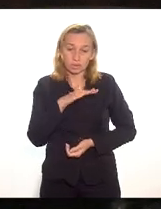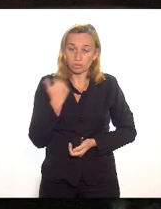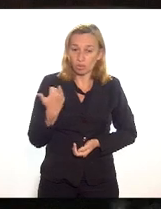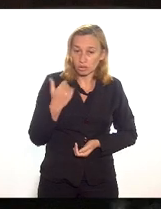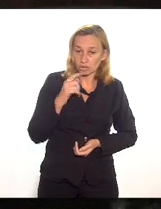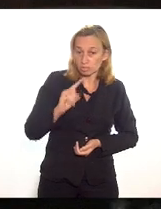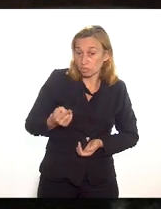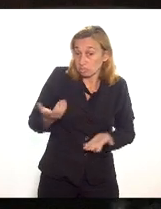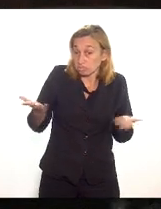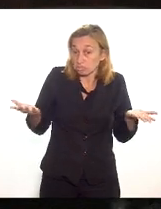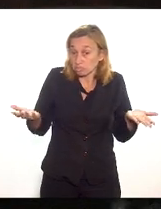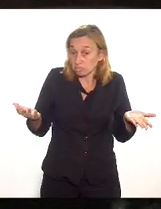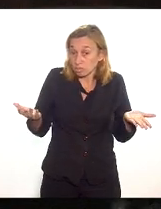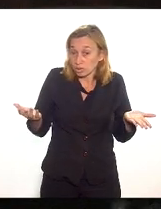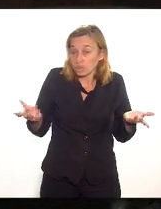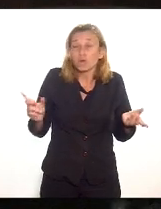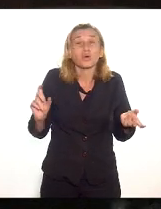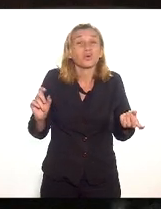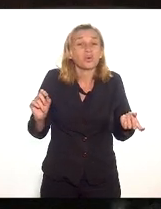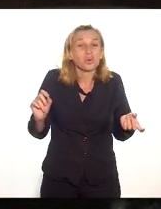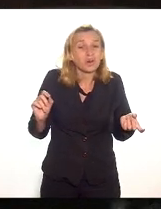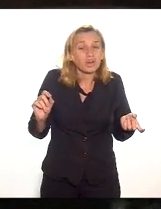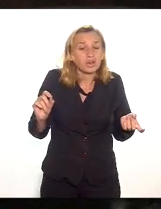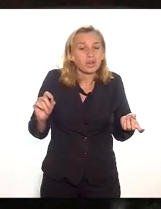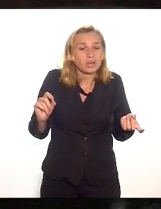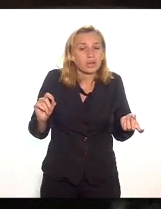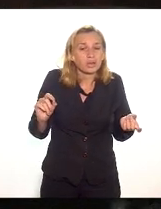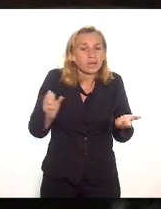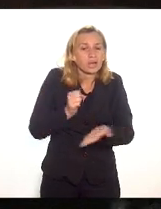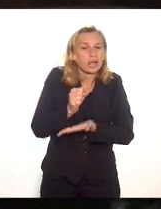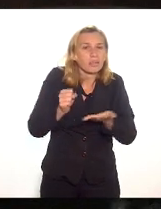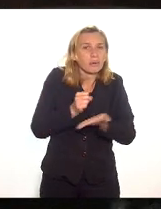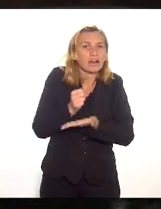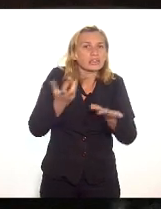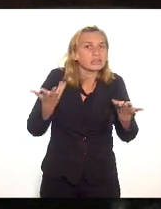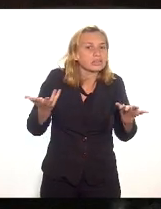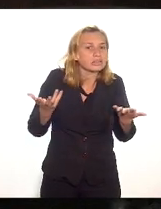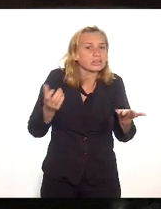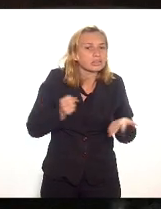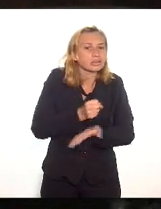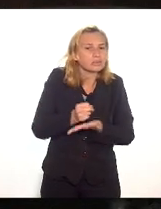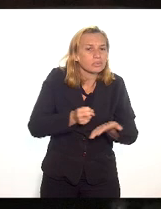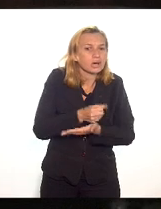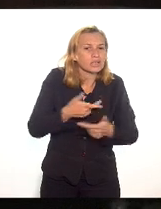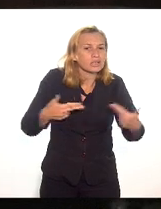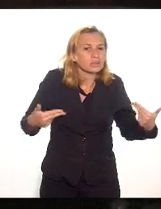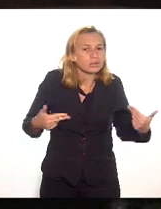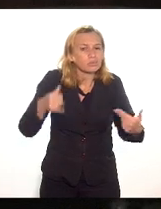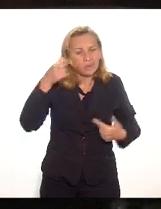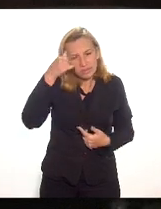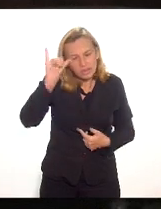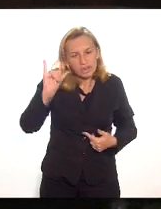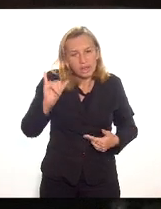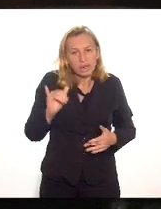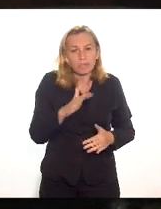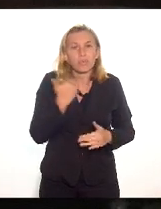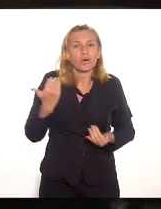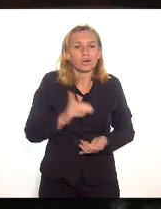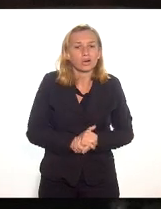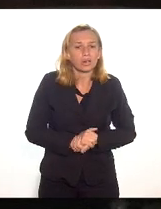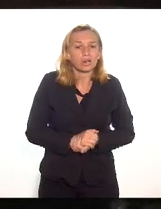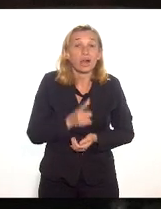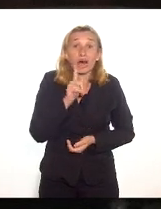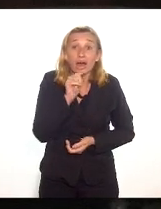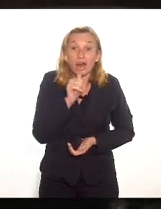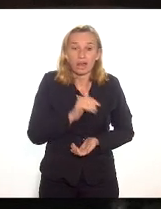mortos. E o que era básico, uma das coisas mais básicas para evitar essas mortes?